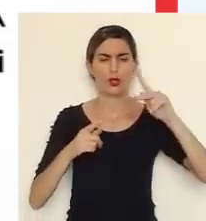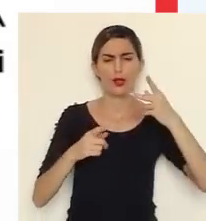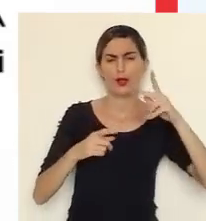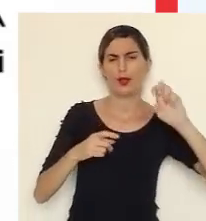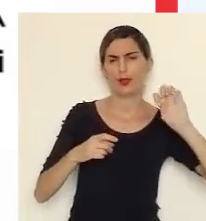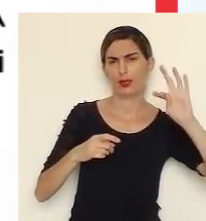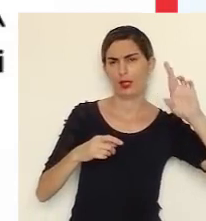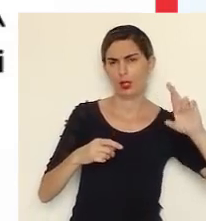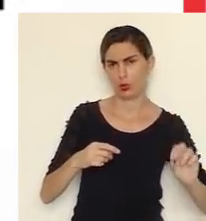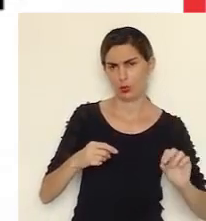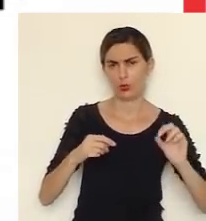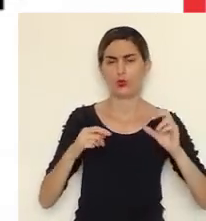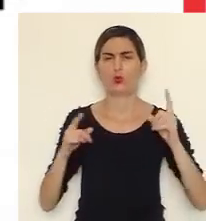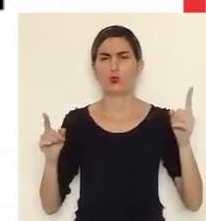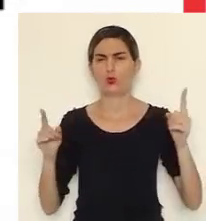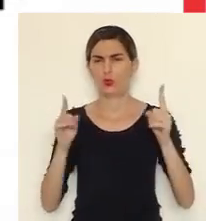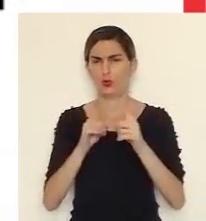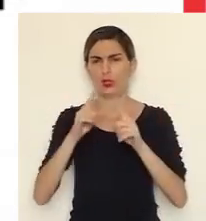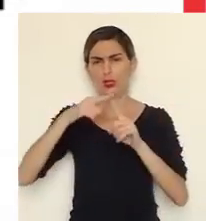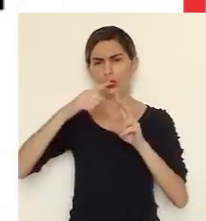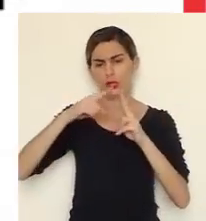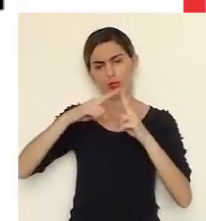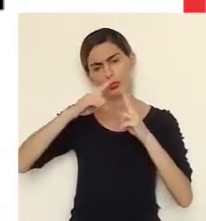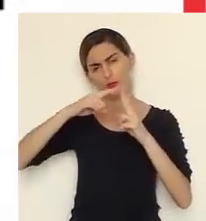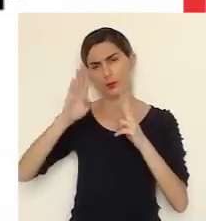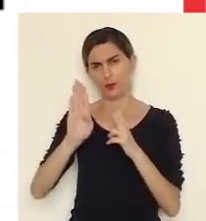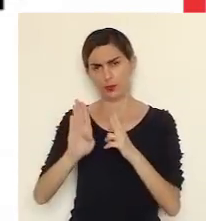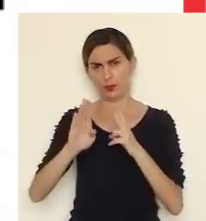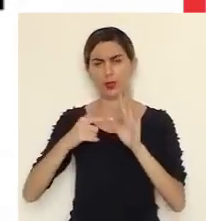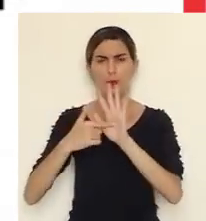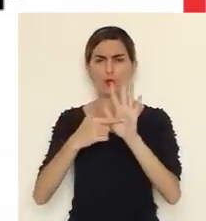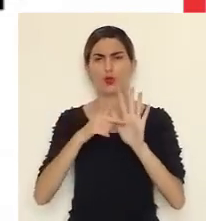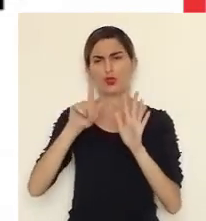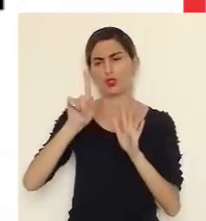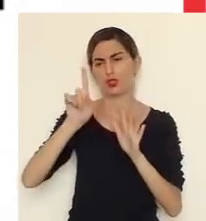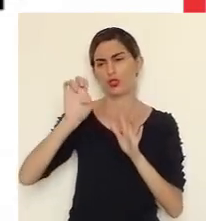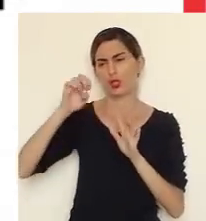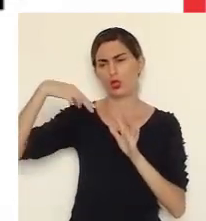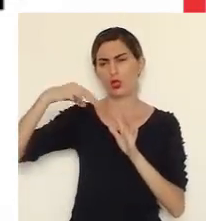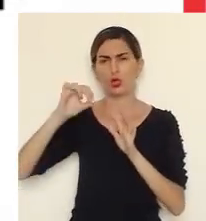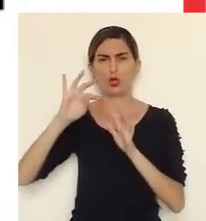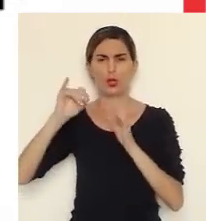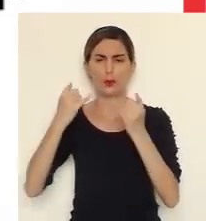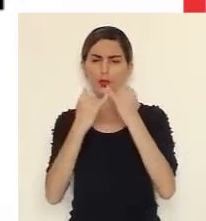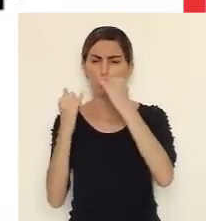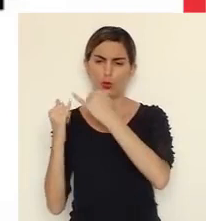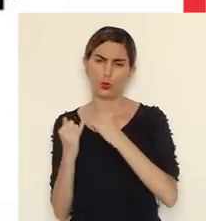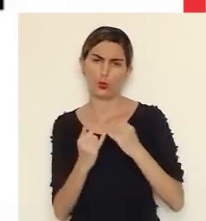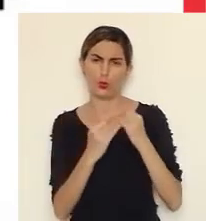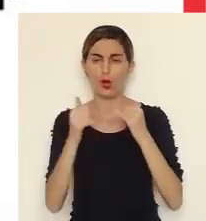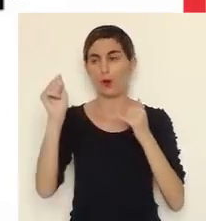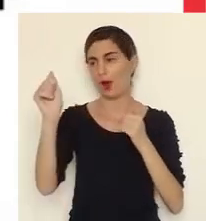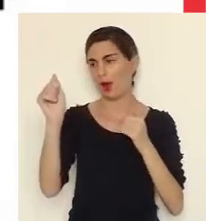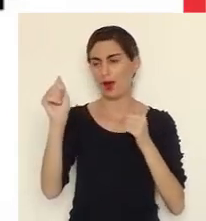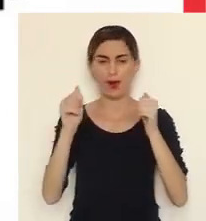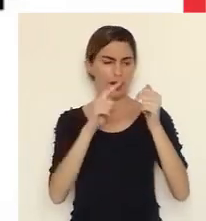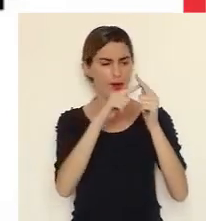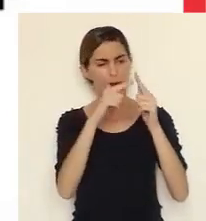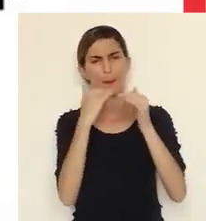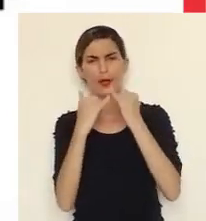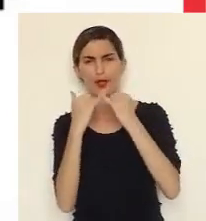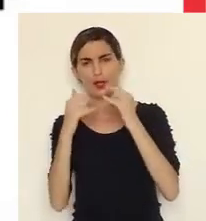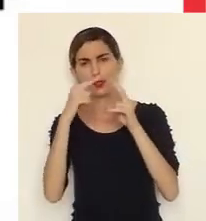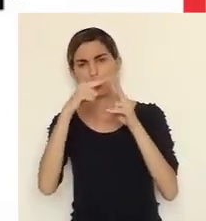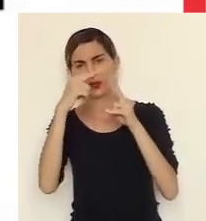ser heterozigótico. Os indivíduos do tipo B apresentam genótipos, né, igualzinhos aos do A,